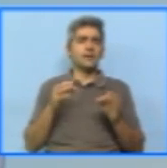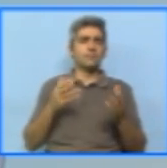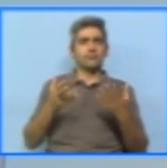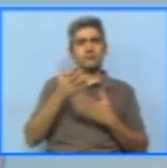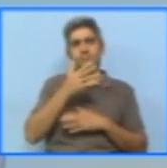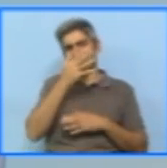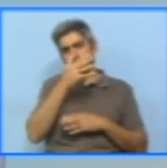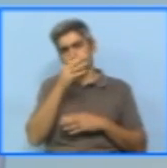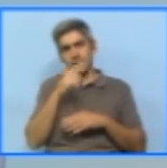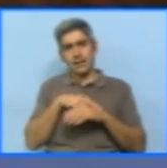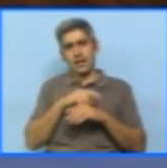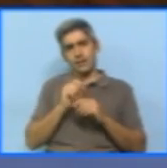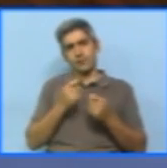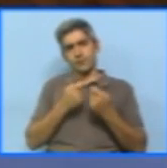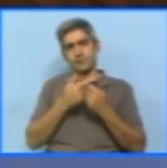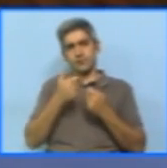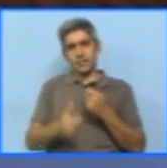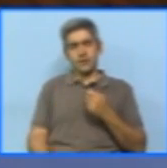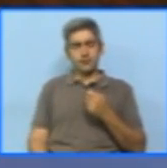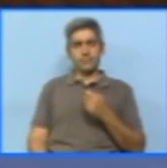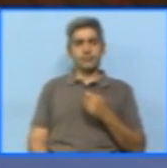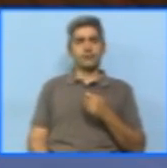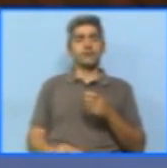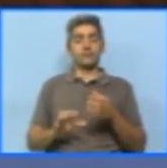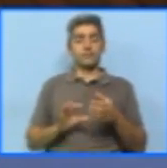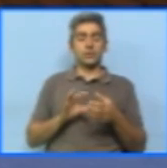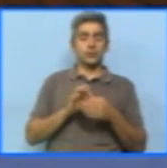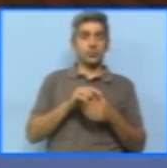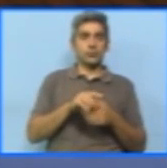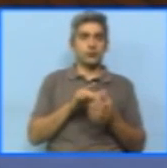digamos, é o tempo adequado para isso. Sobre a Bíblia...